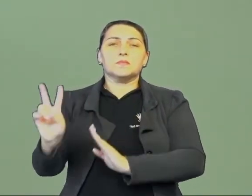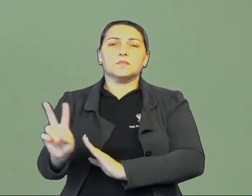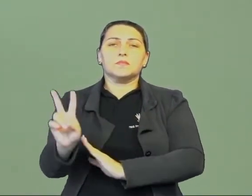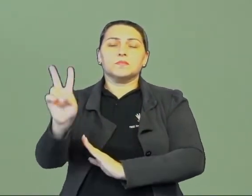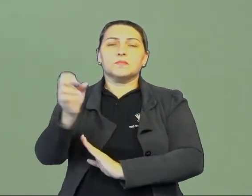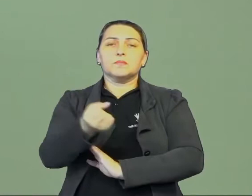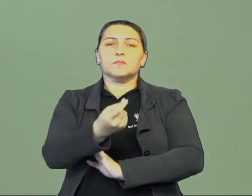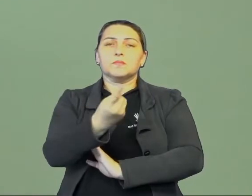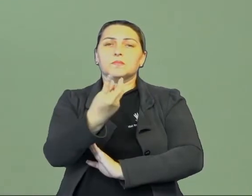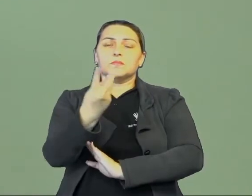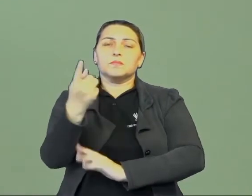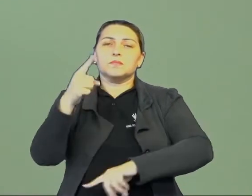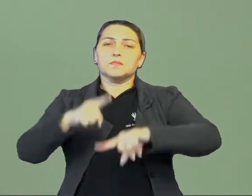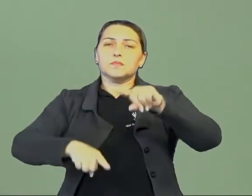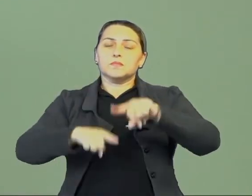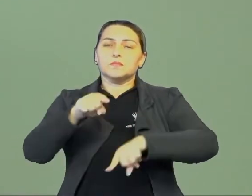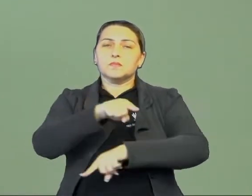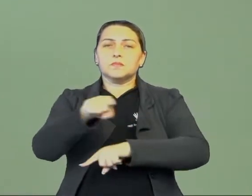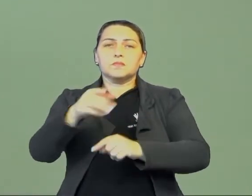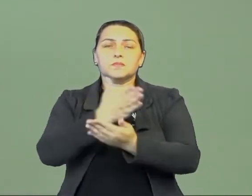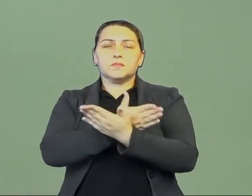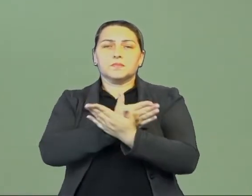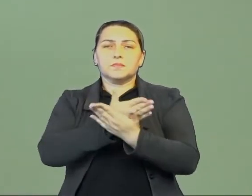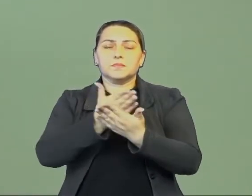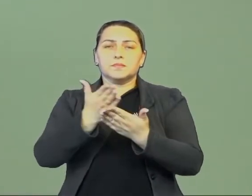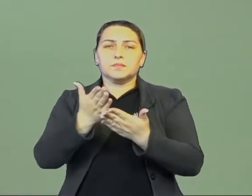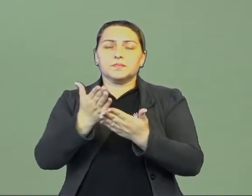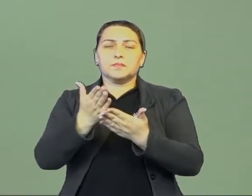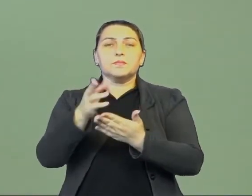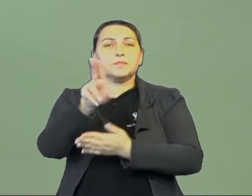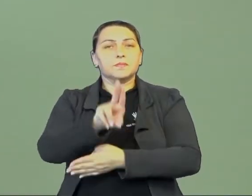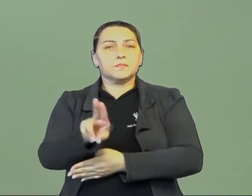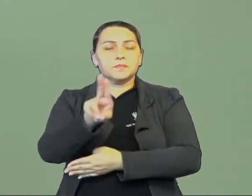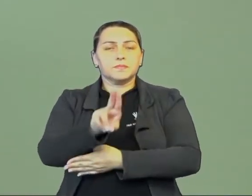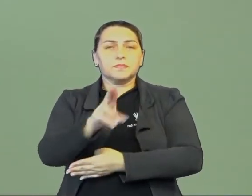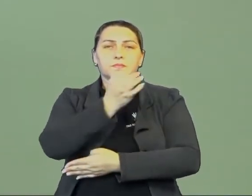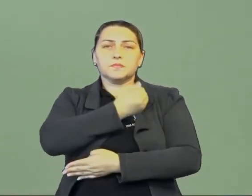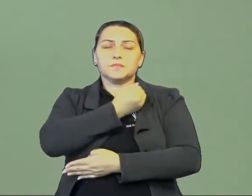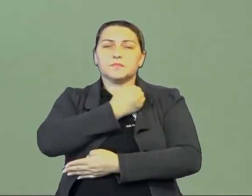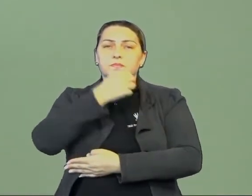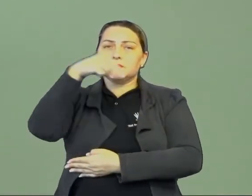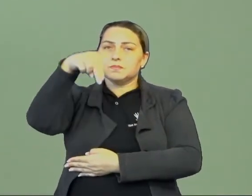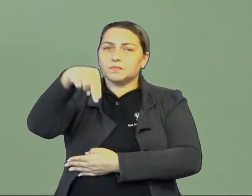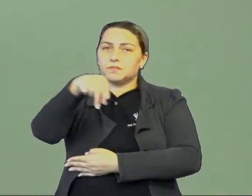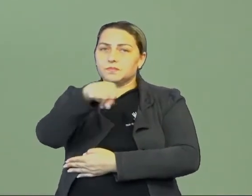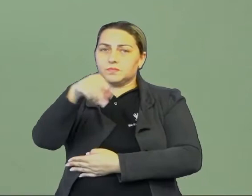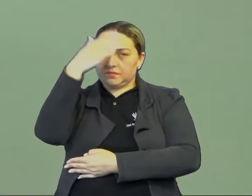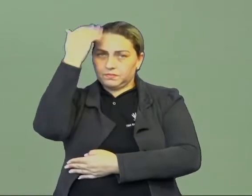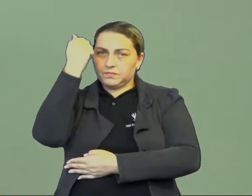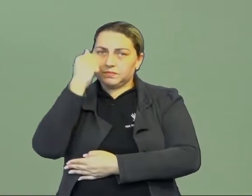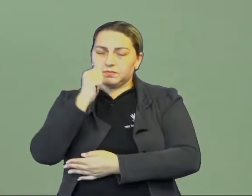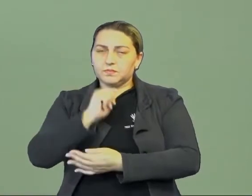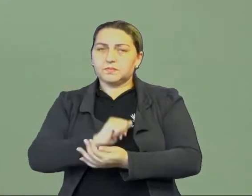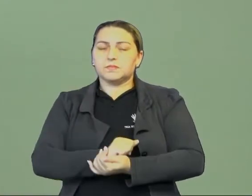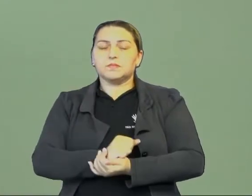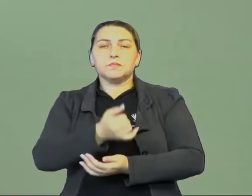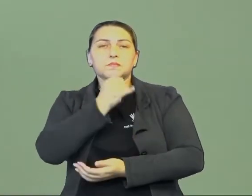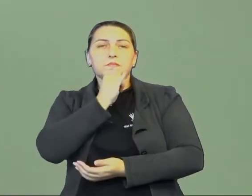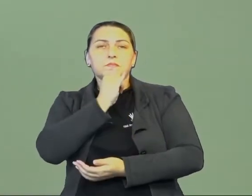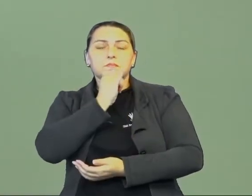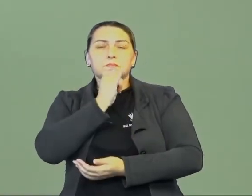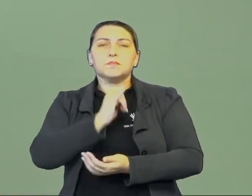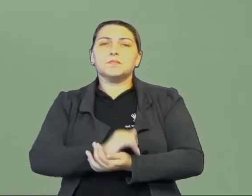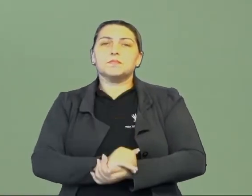valores, quantificar coisas, vocês começam a utilizar os números naturais. Você sabia disso? Por